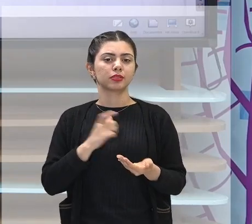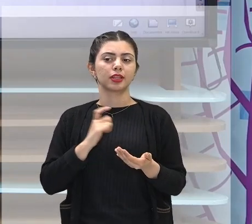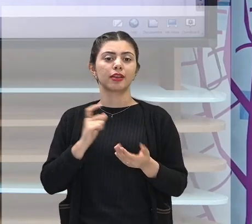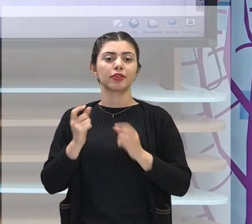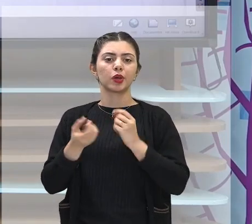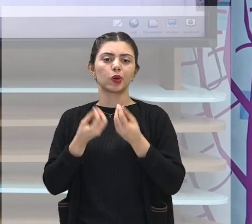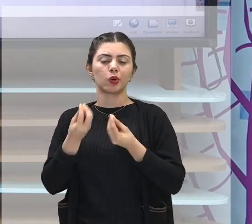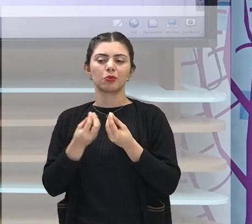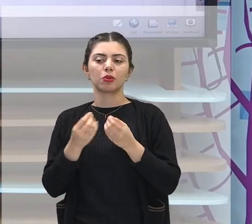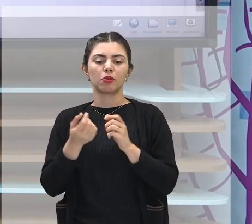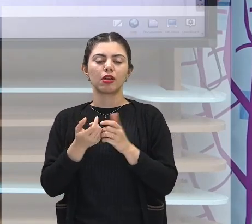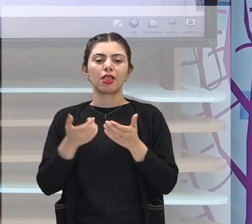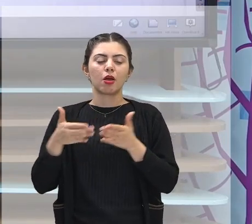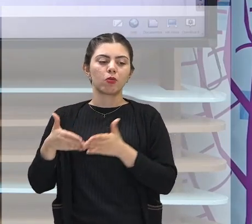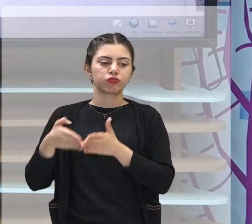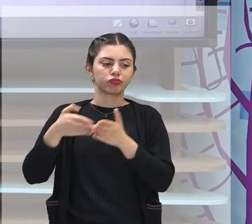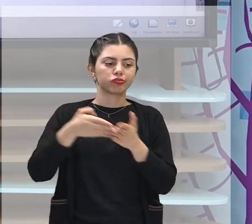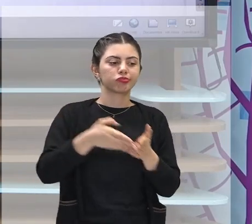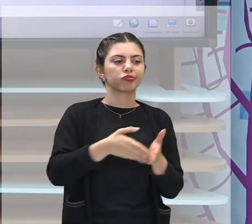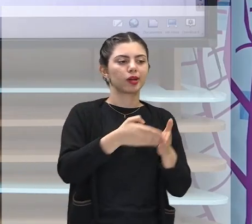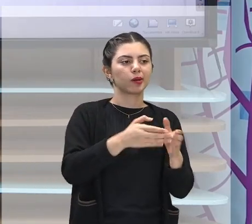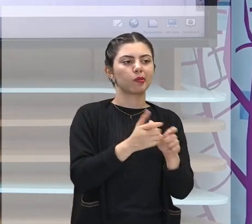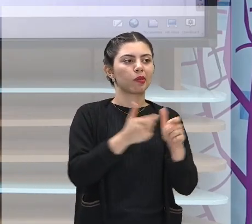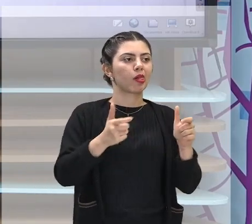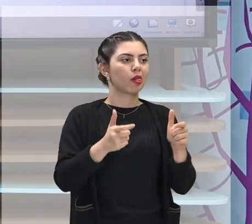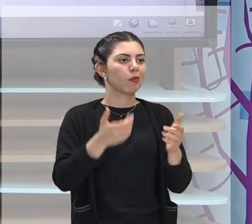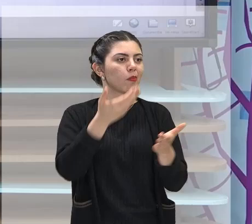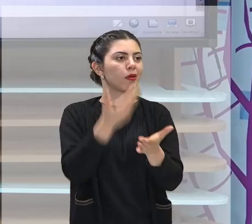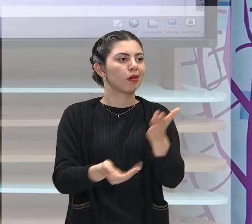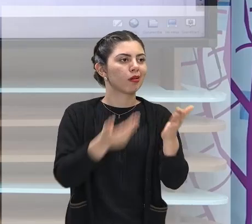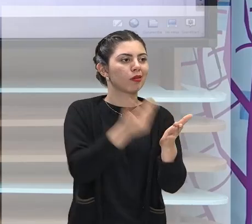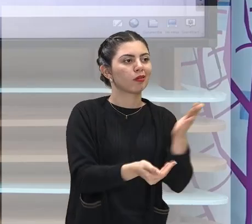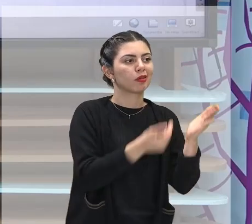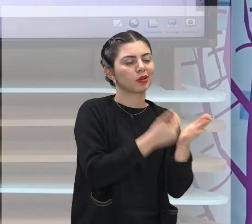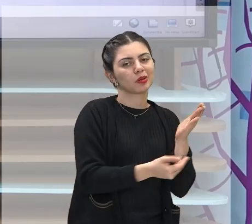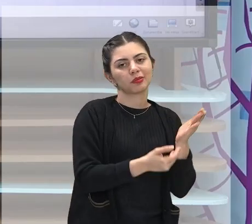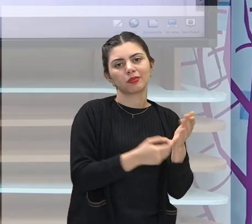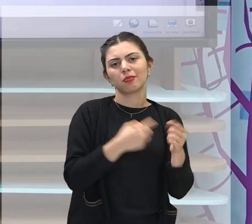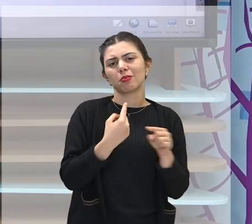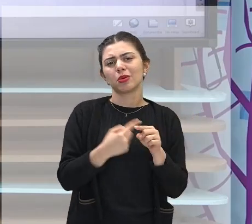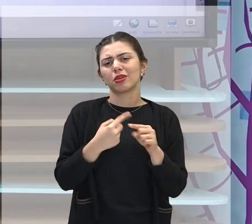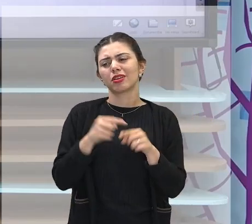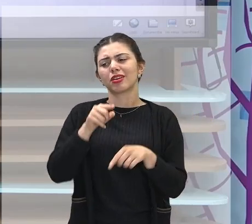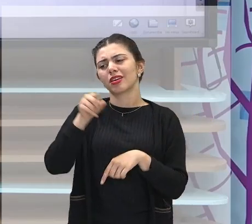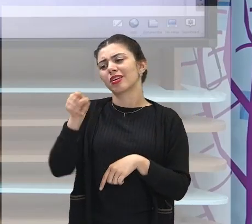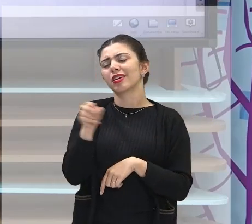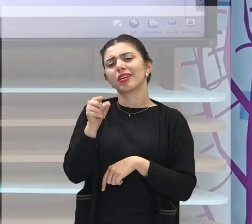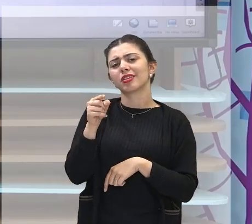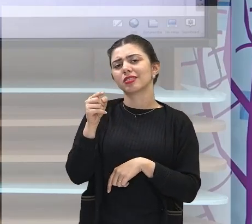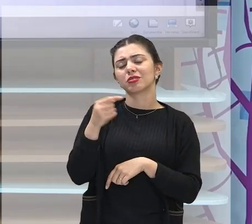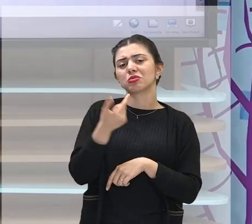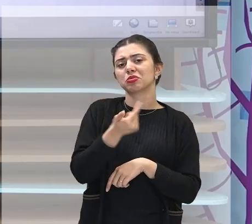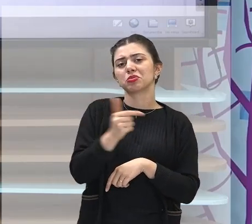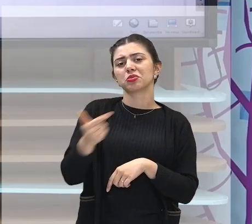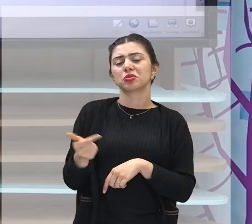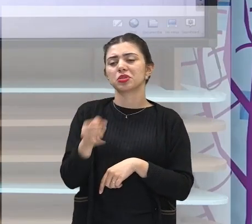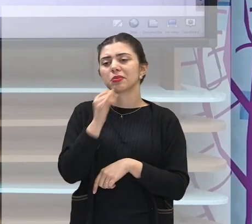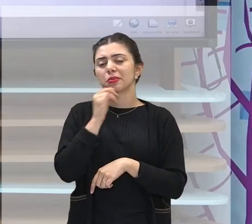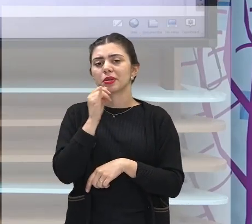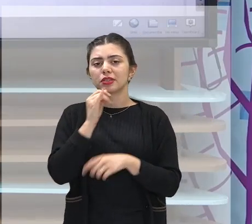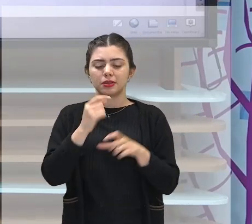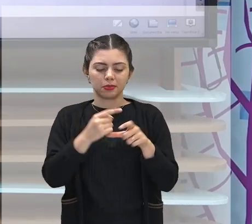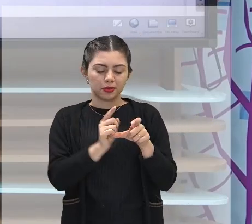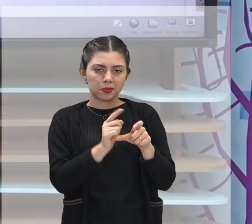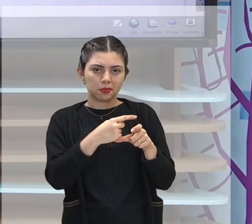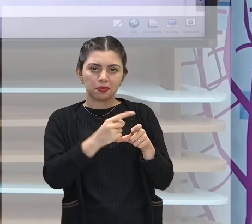que davam errado do que davam certo. Afinal de contas, não existiam ainda, né, recursos como